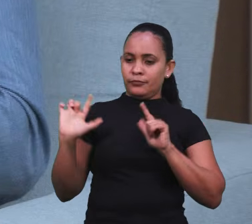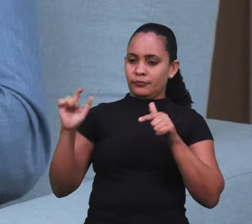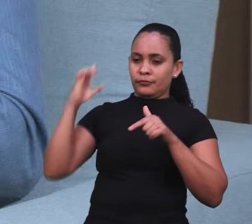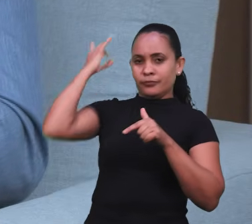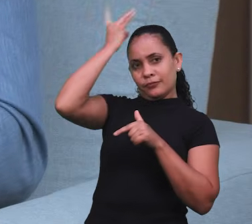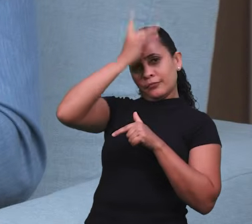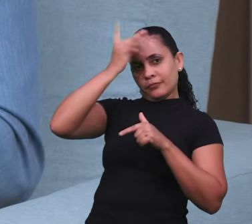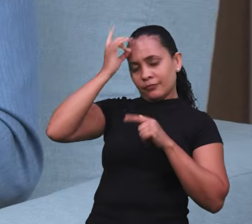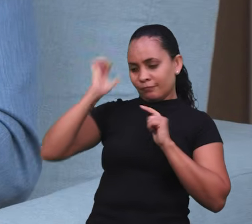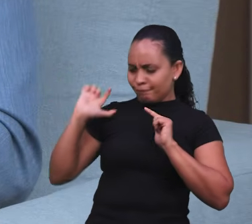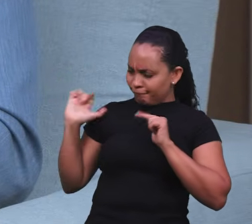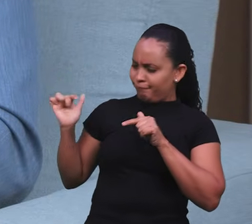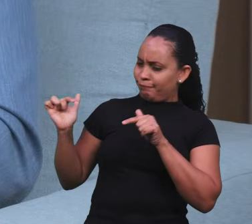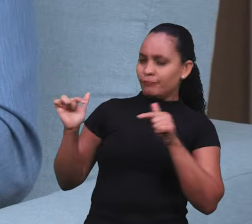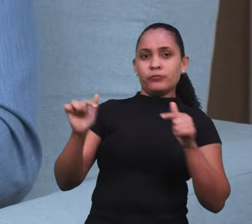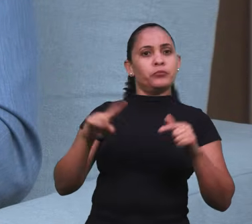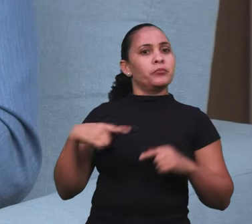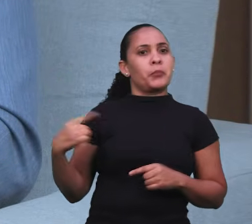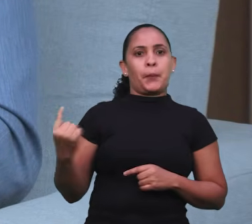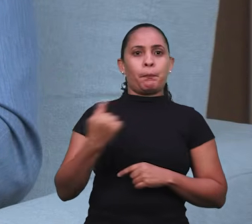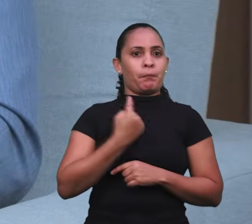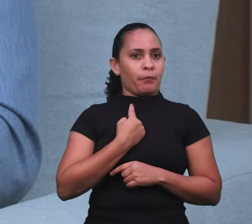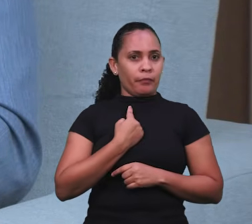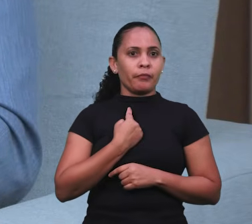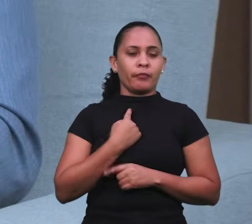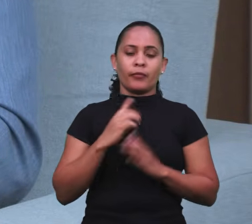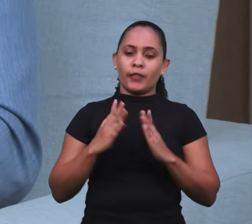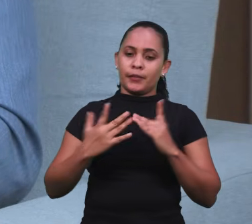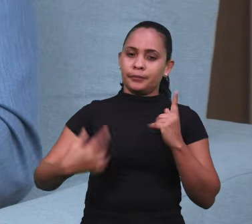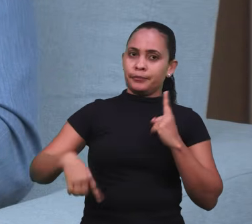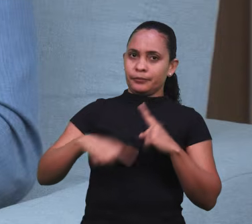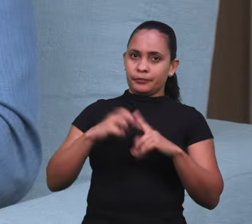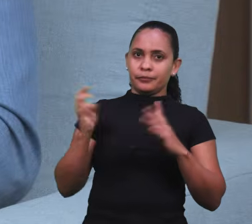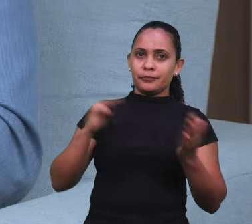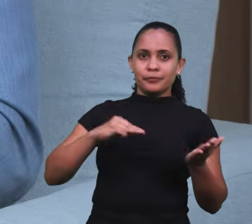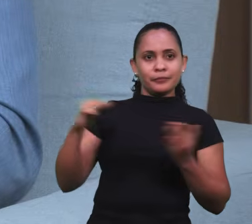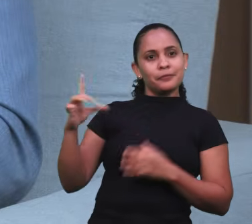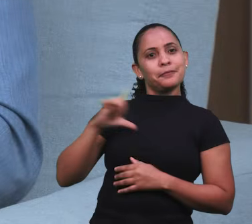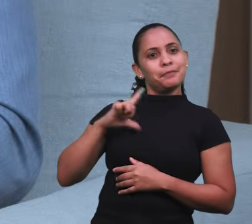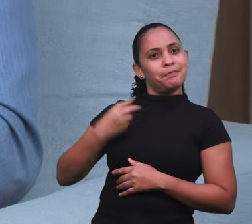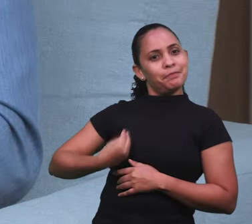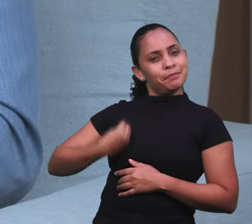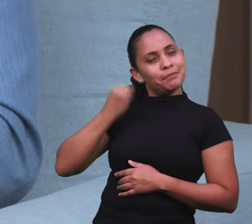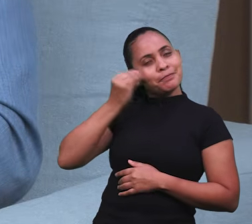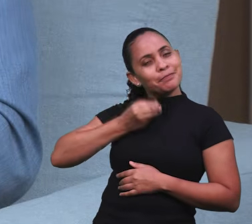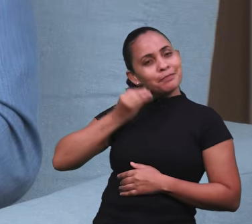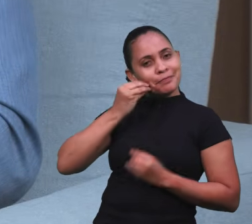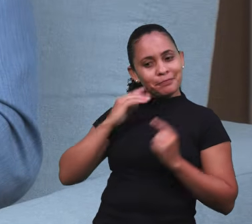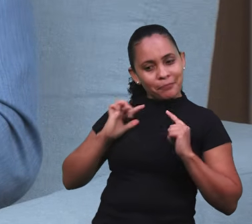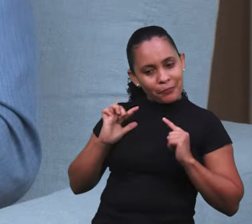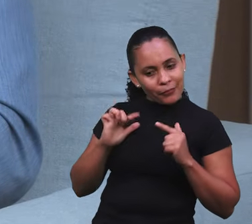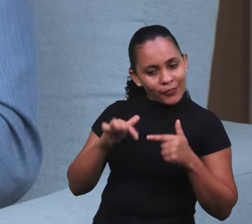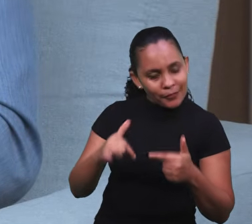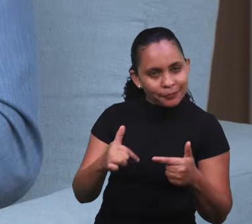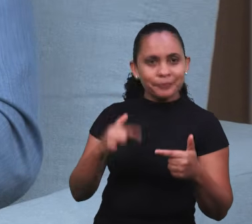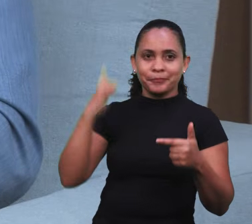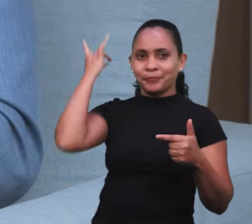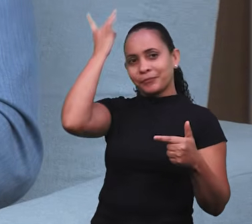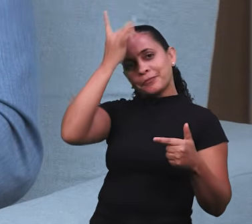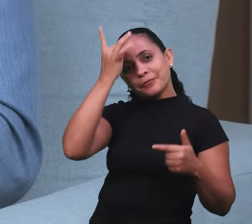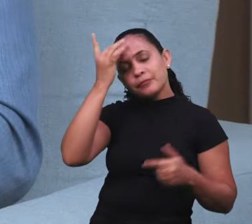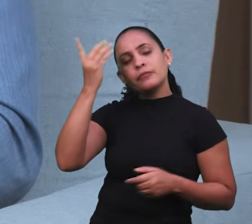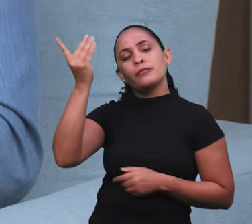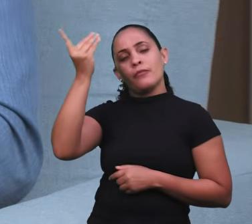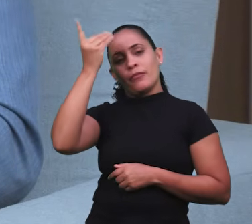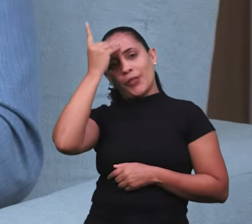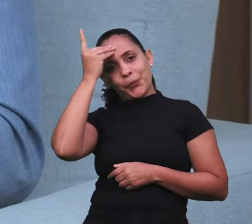do Espírito Santo e nós, na Igreja Cristã Maranata, temos vivido a ação do Espírito Santo com os